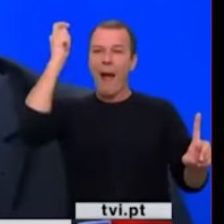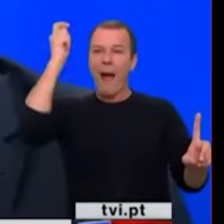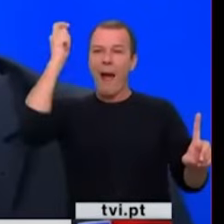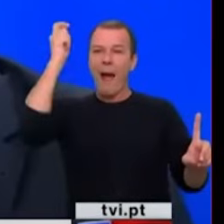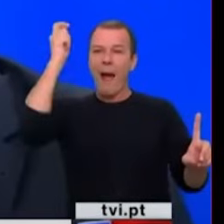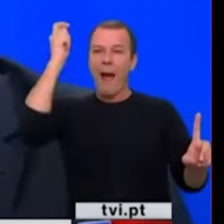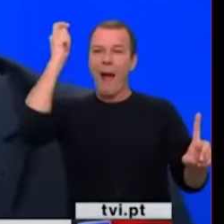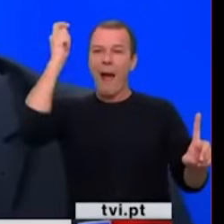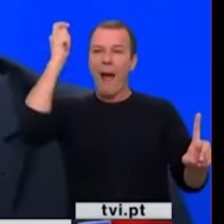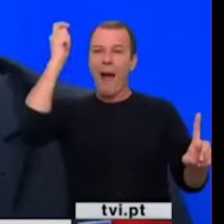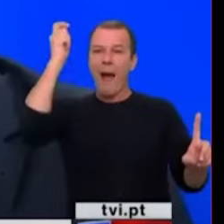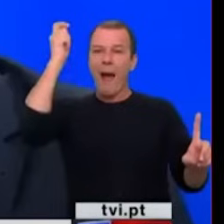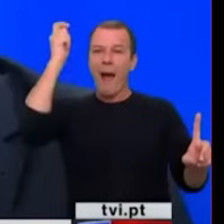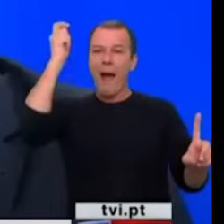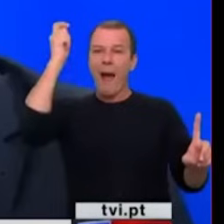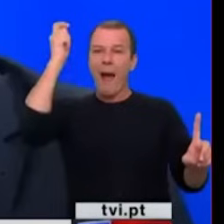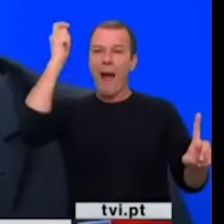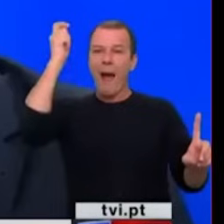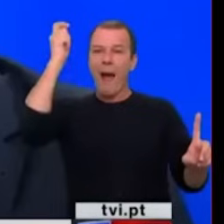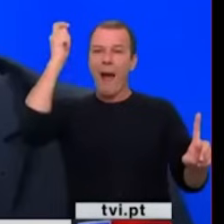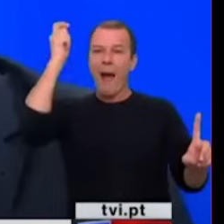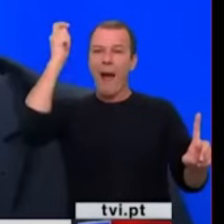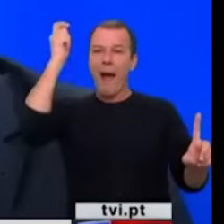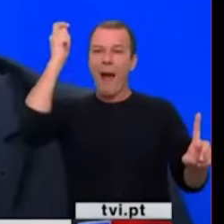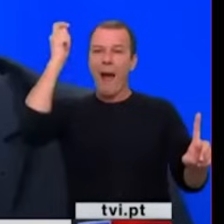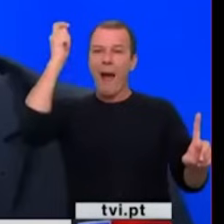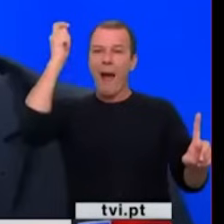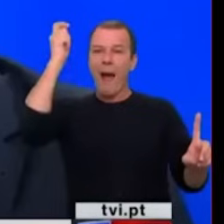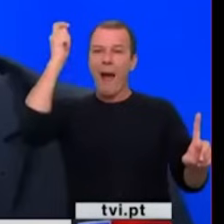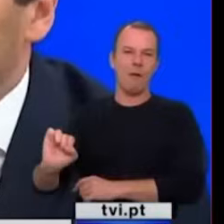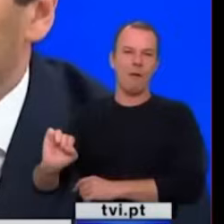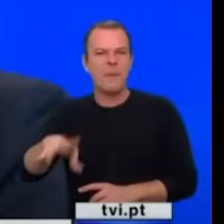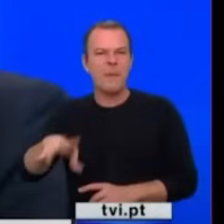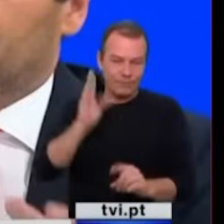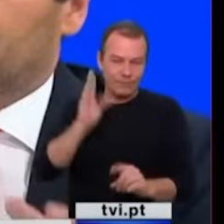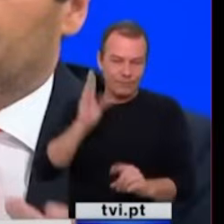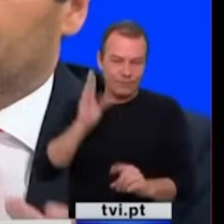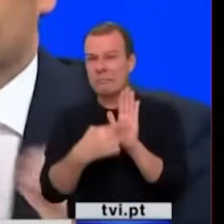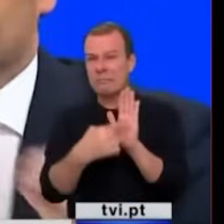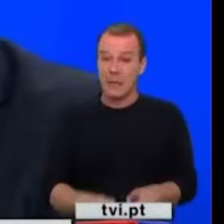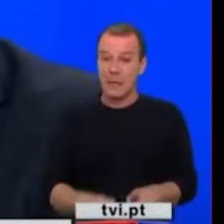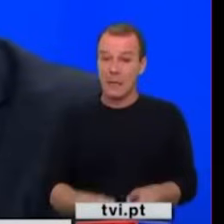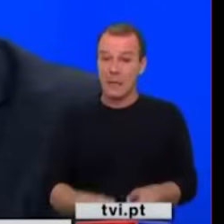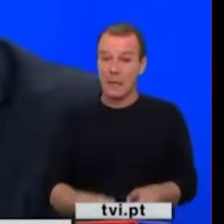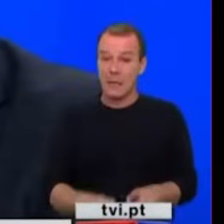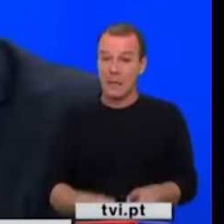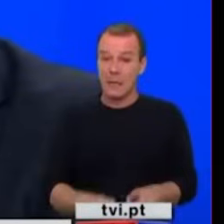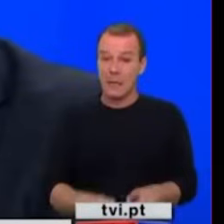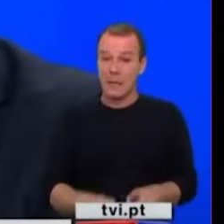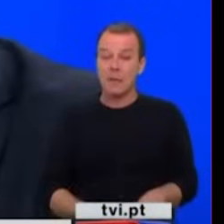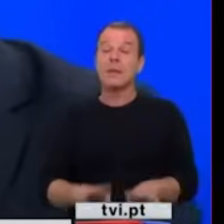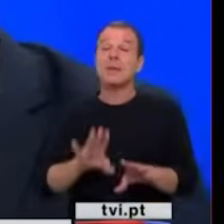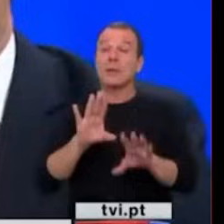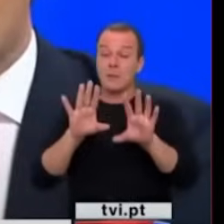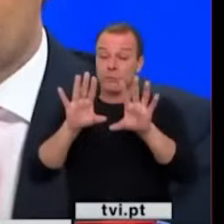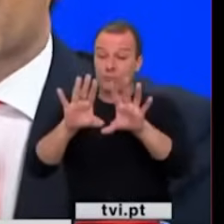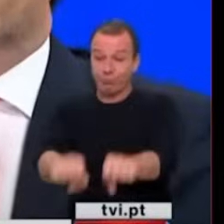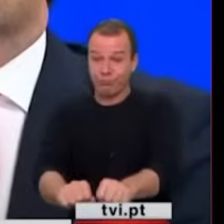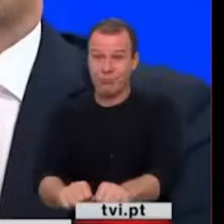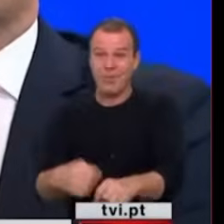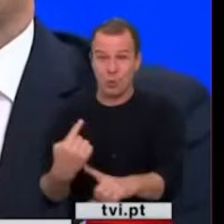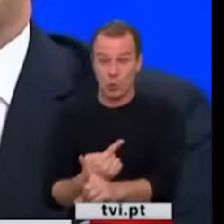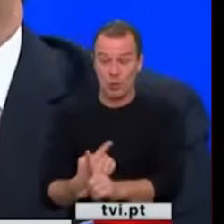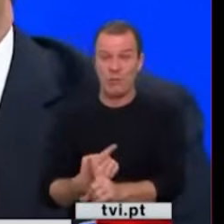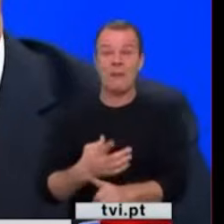é que quer retirar mas não preferiu falar sobre um caso público ele ele ele disse zero ele não falou em requisitos nenhuns que El quer